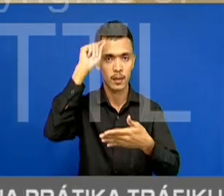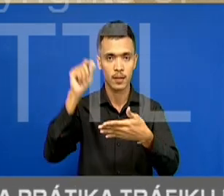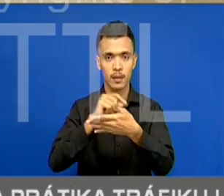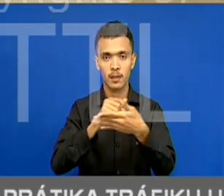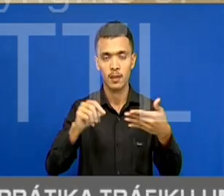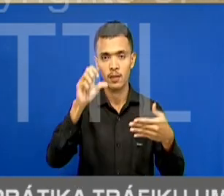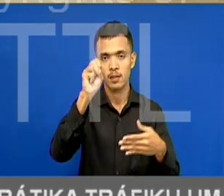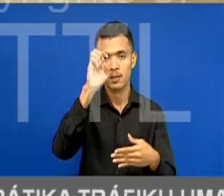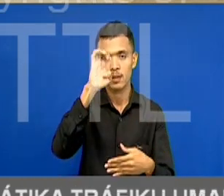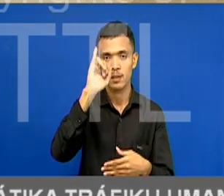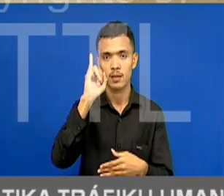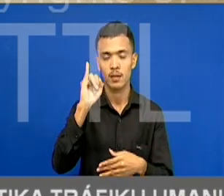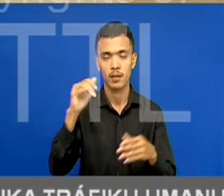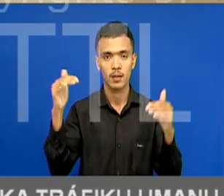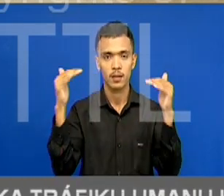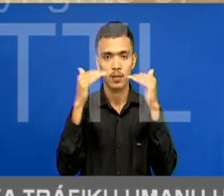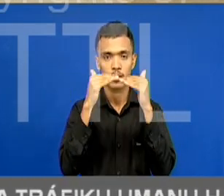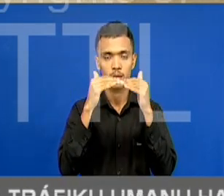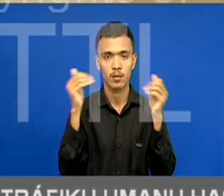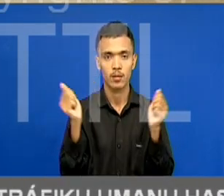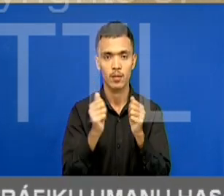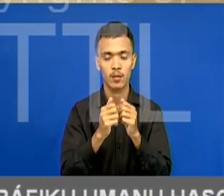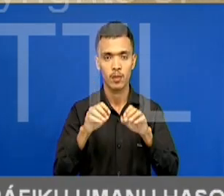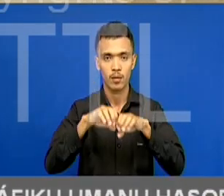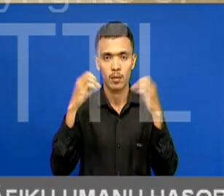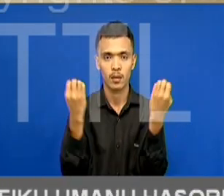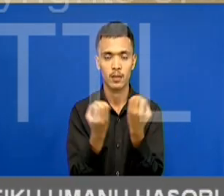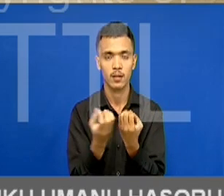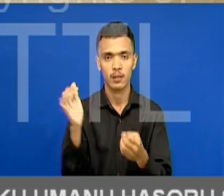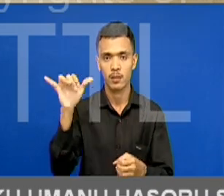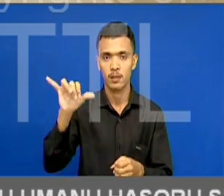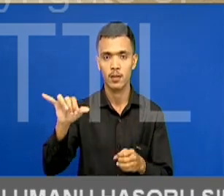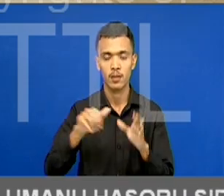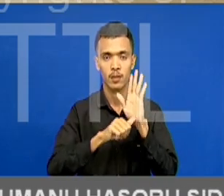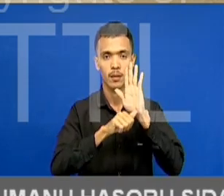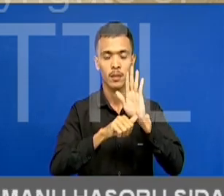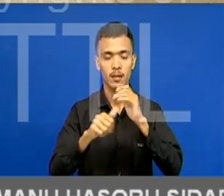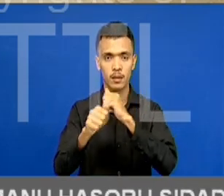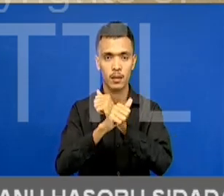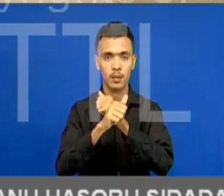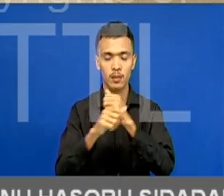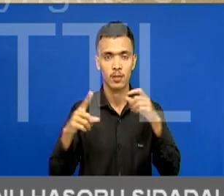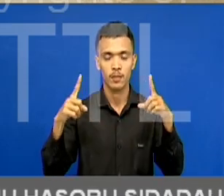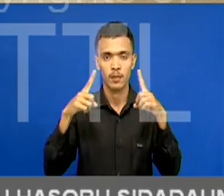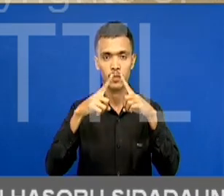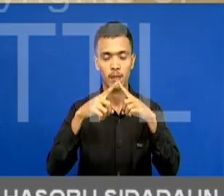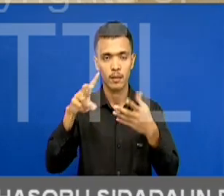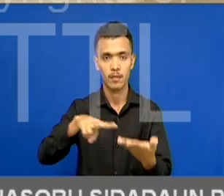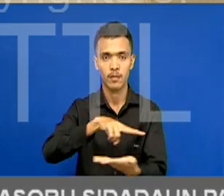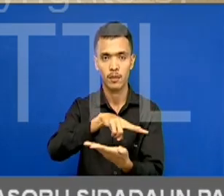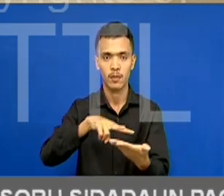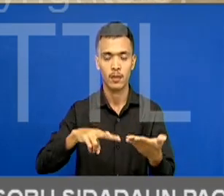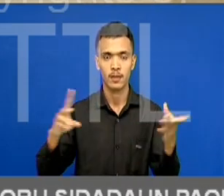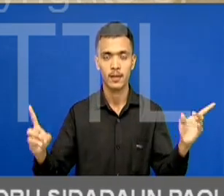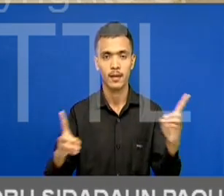Igualdade, ao encontro com a Rede Referal Cira, onde apresenta quando o assunto no Bemac Liga Bahia, violência,